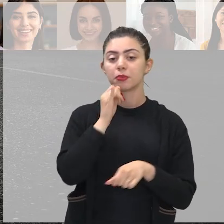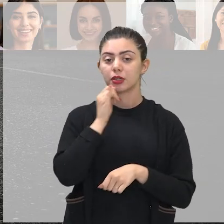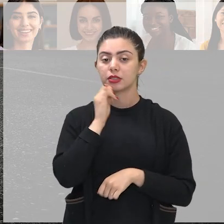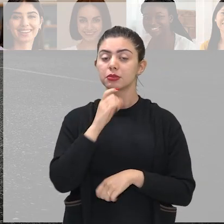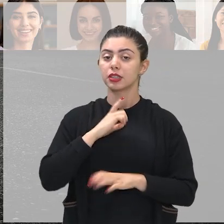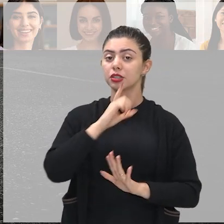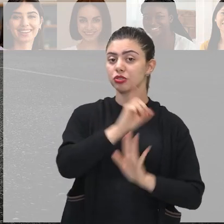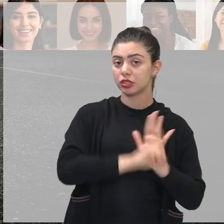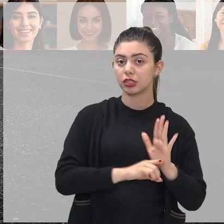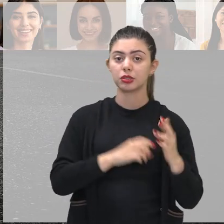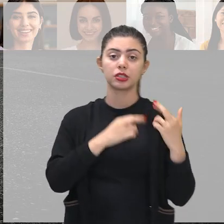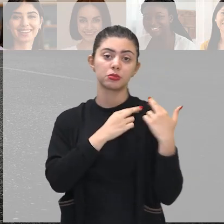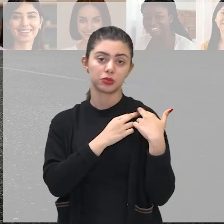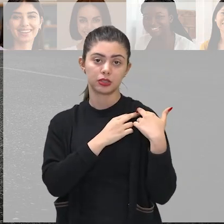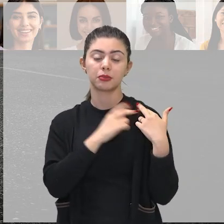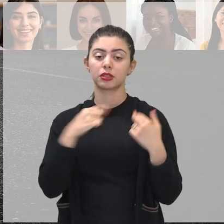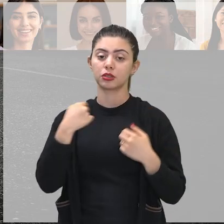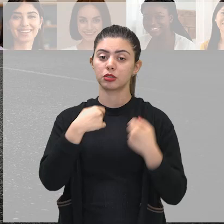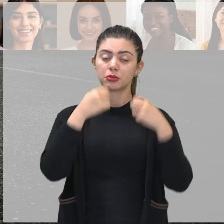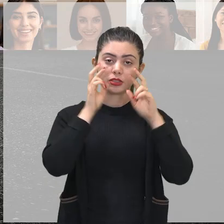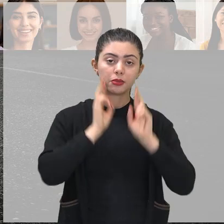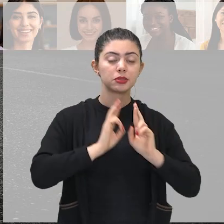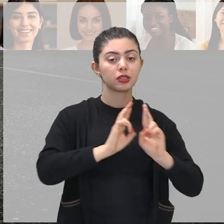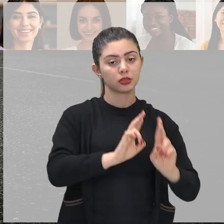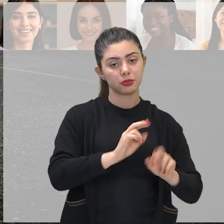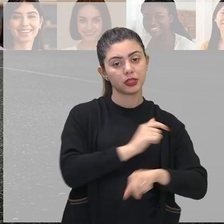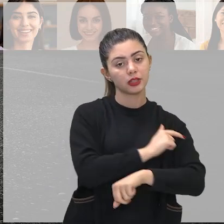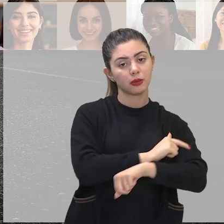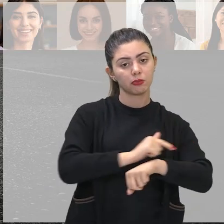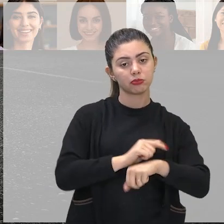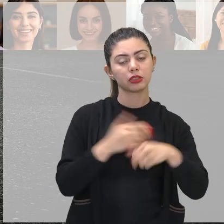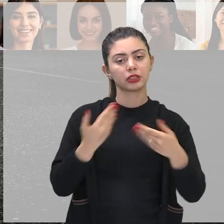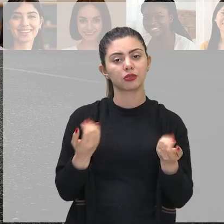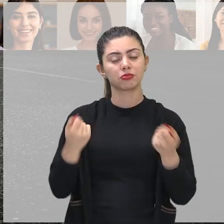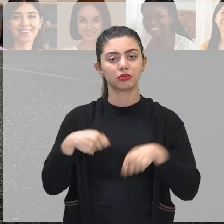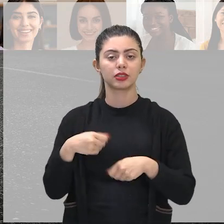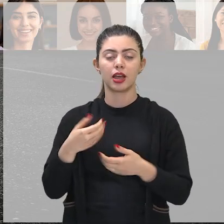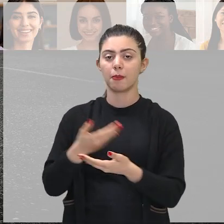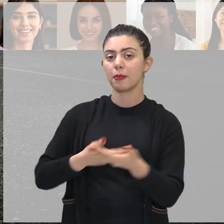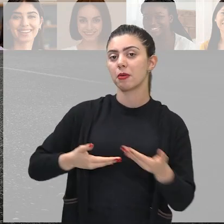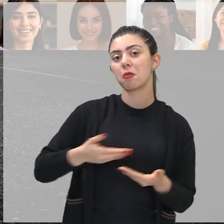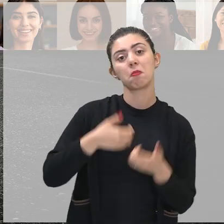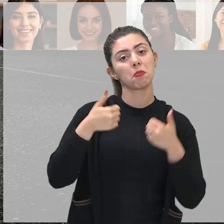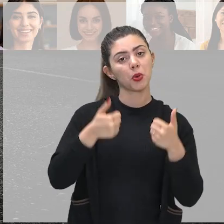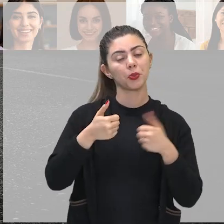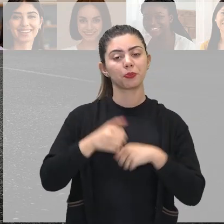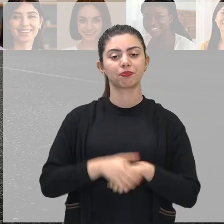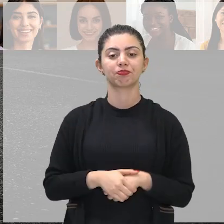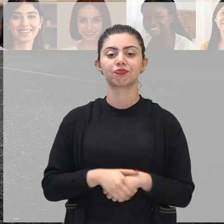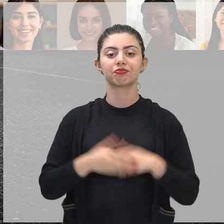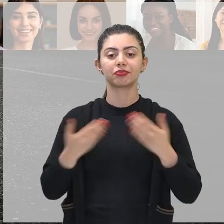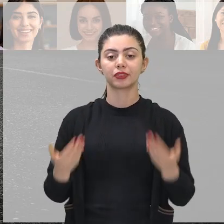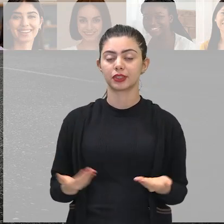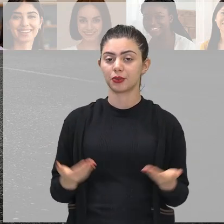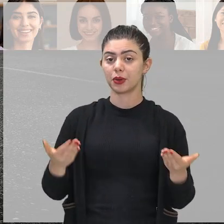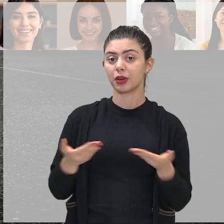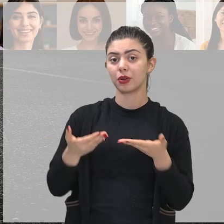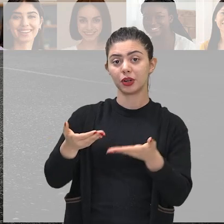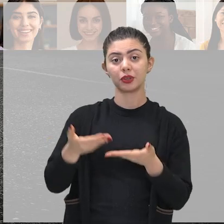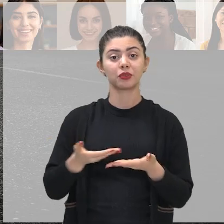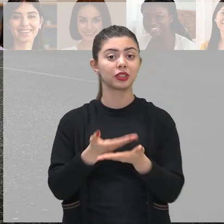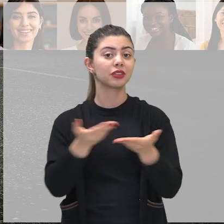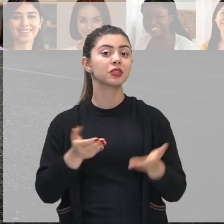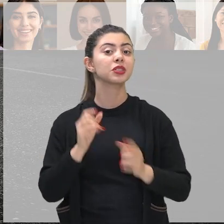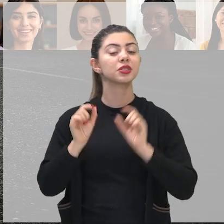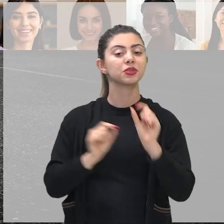dimensão dos direitos e deveres que devem ser respeitados até para ter uma boa convivência. E aqui eu quero te